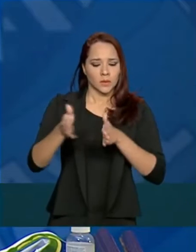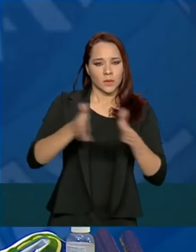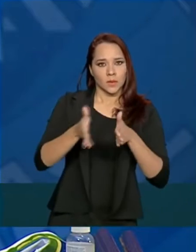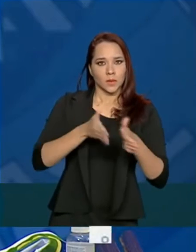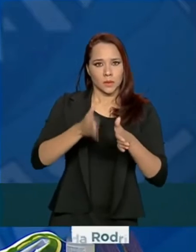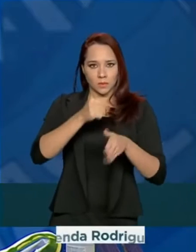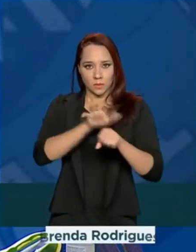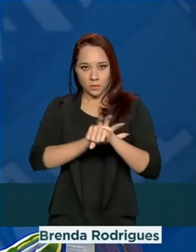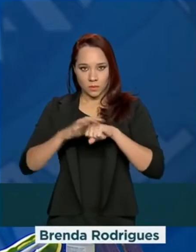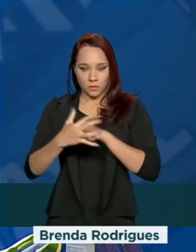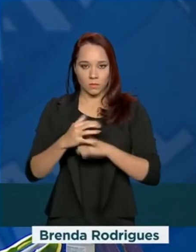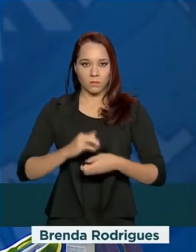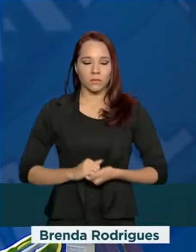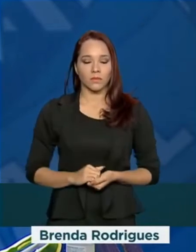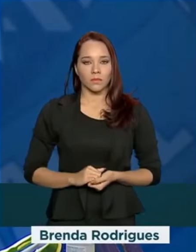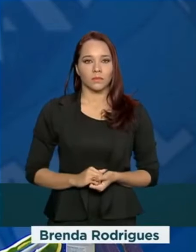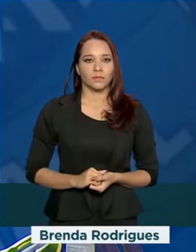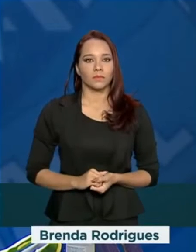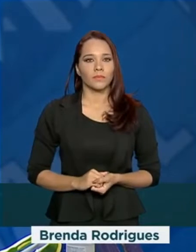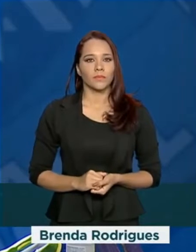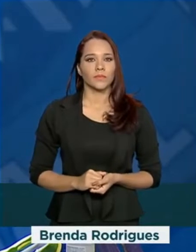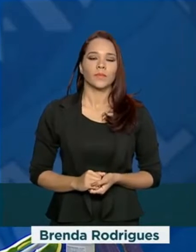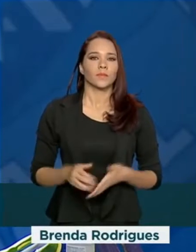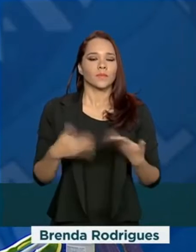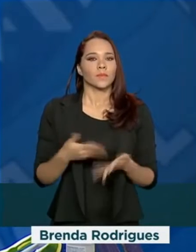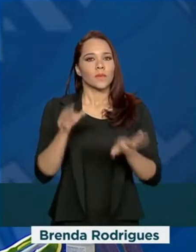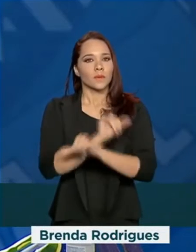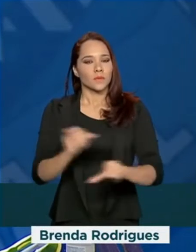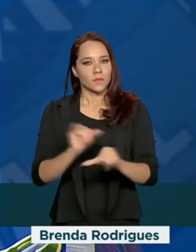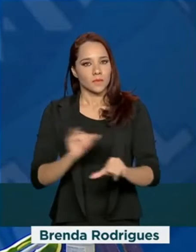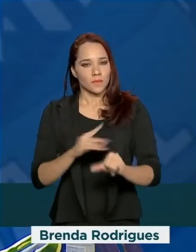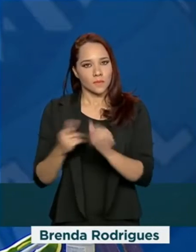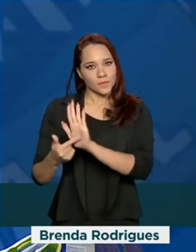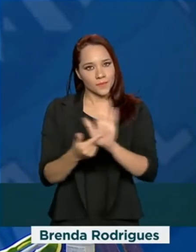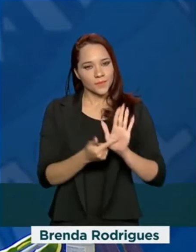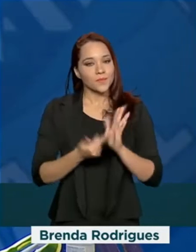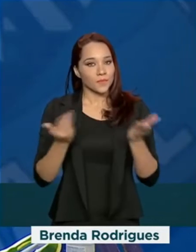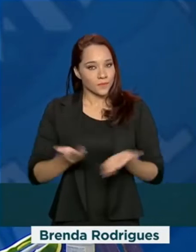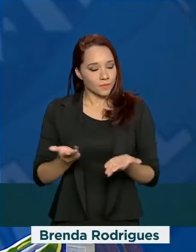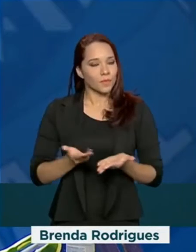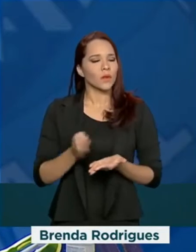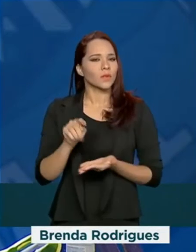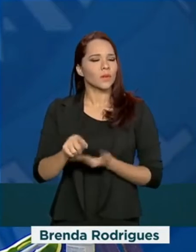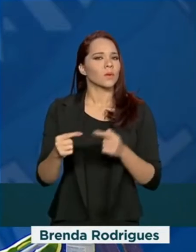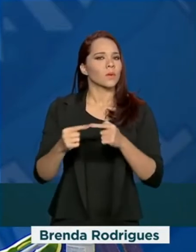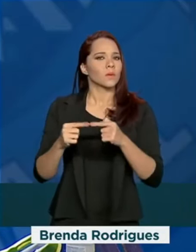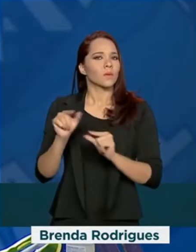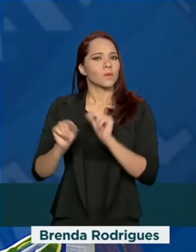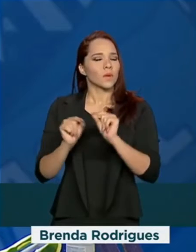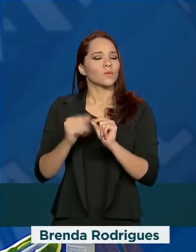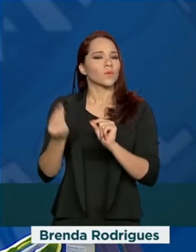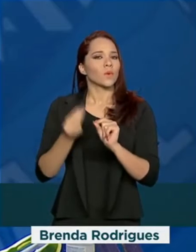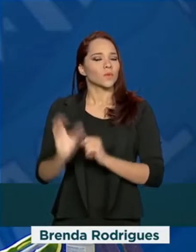da Covid-19, né? E, portanto, os dados que nós vamos apresentar hoje têm a ver com a